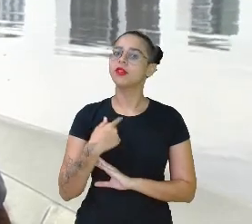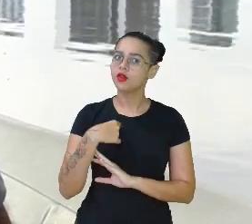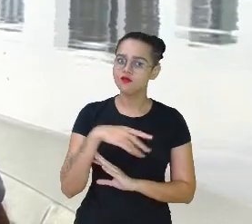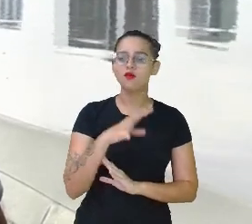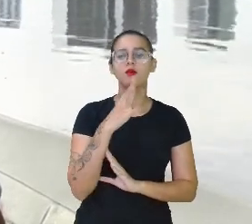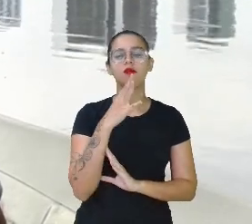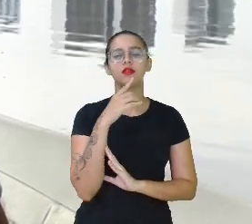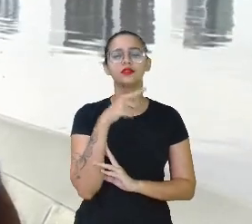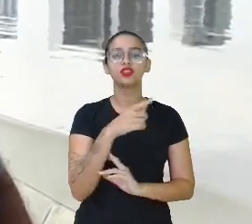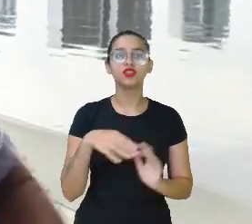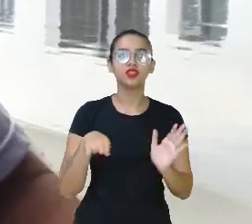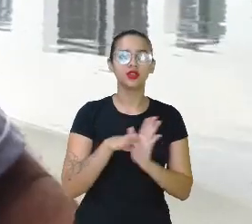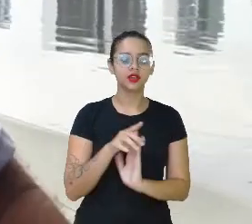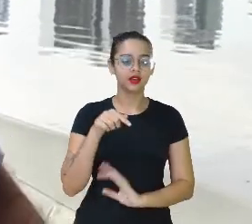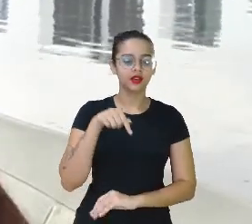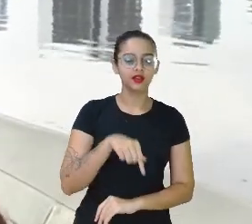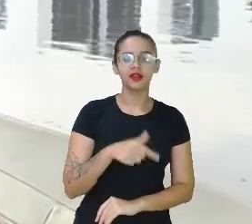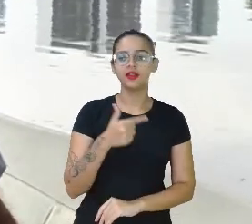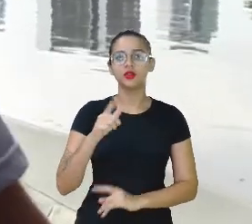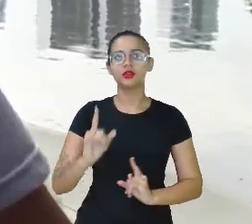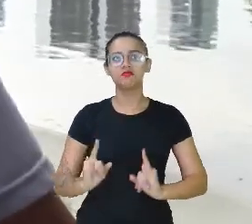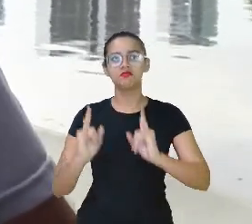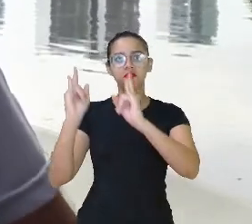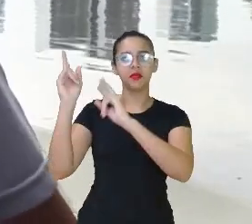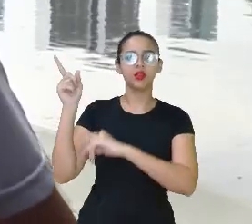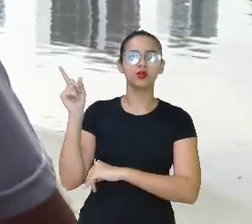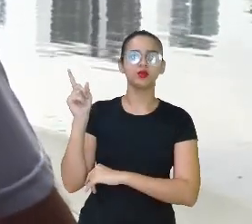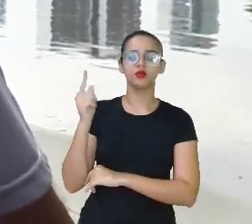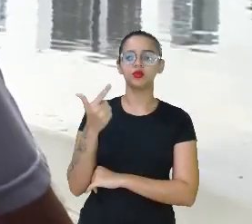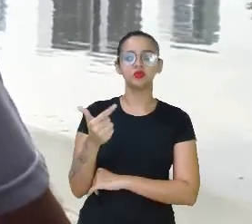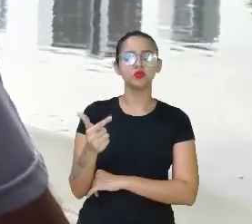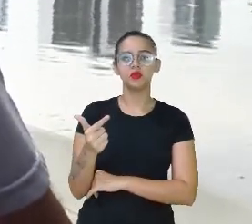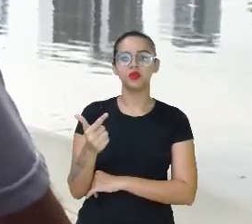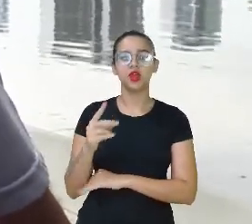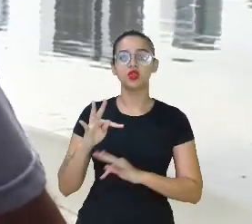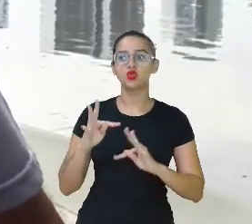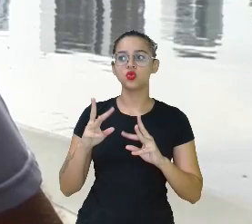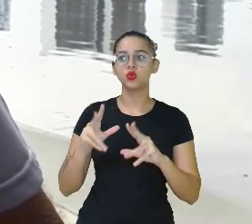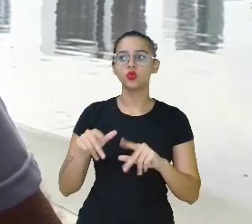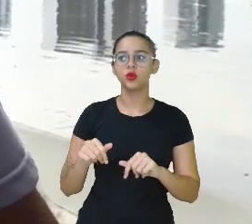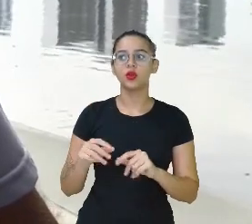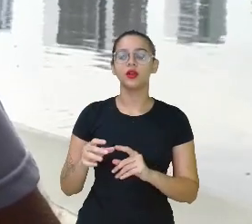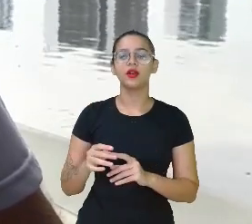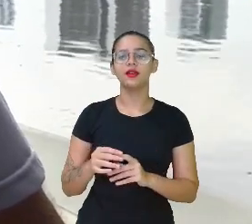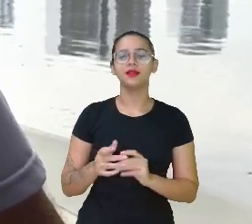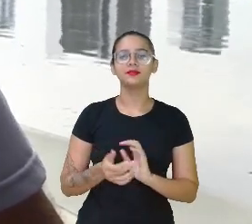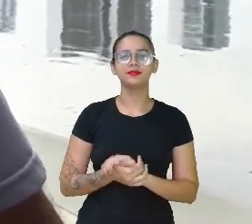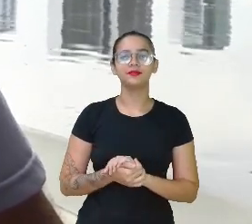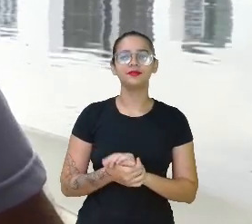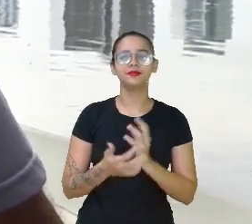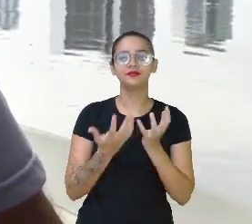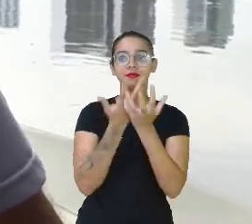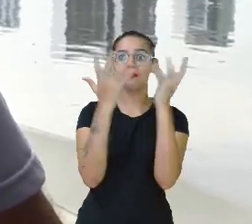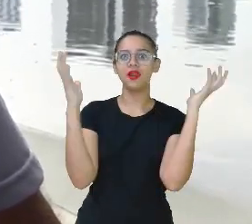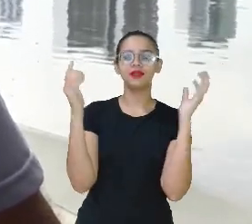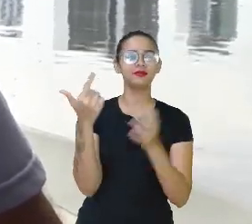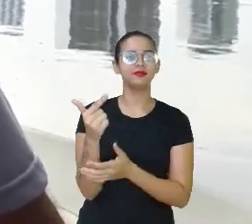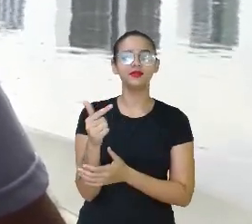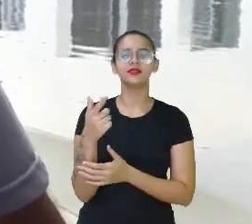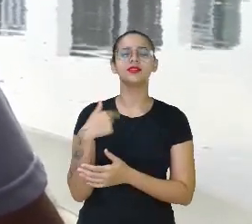rio. Aí quando cheguei aqui, não tinha esse pé de planta. Não tinha esse pé, era tudo mato e tal. Aí eu